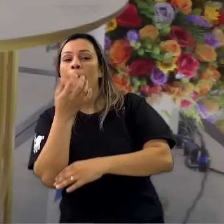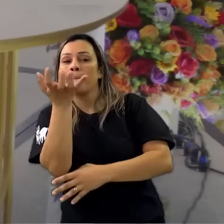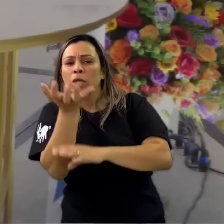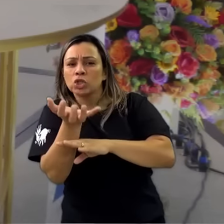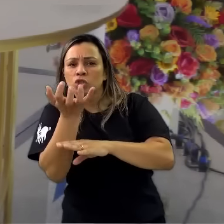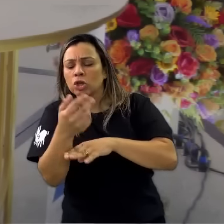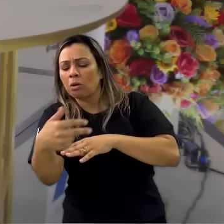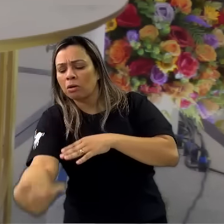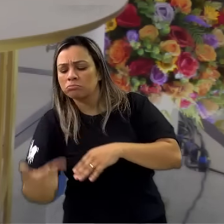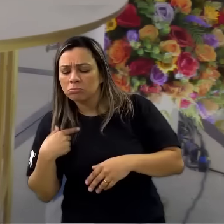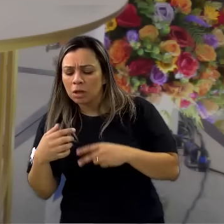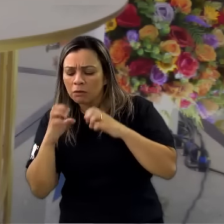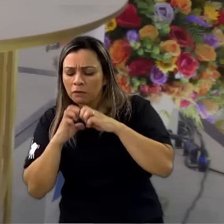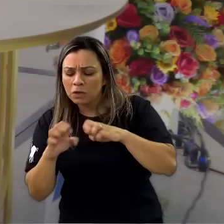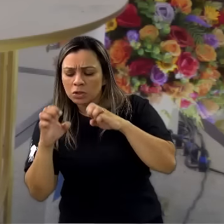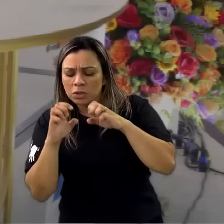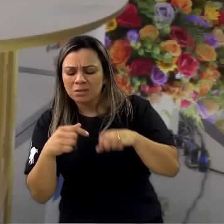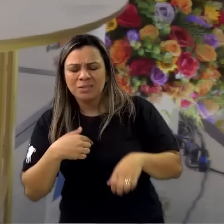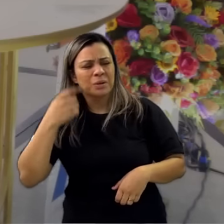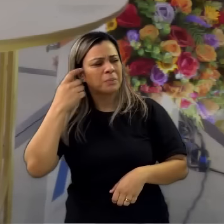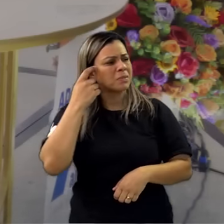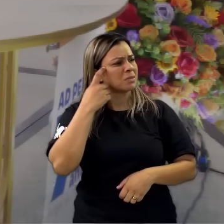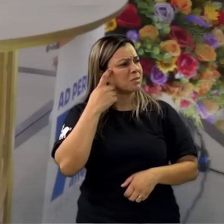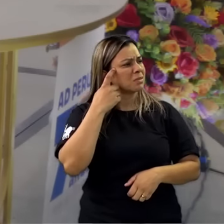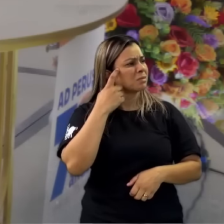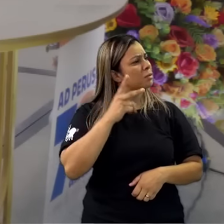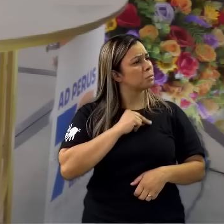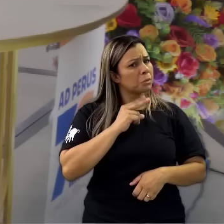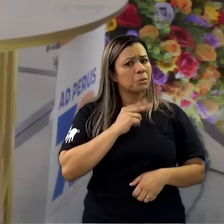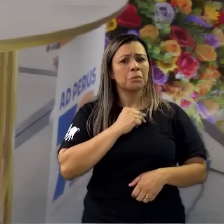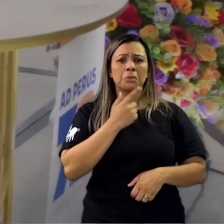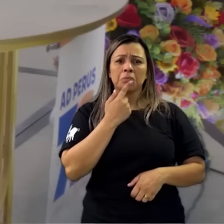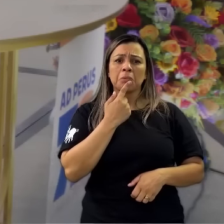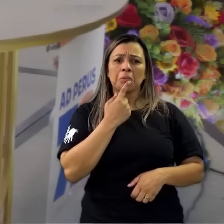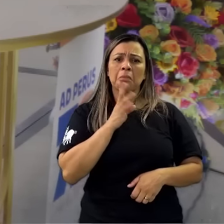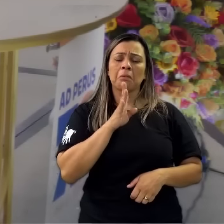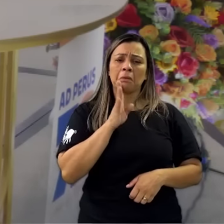aí eu vi aquilo eu pensei meu Deus irmãos de Tambaú são